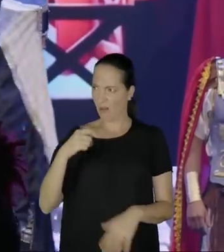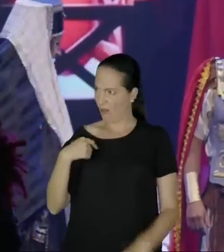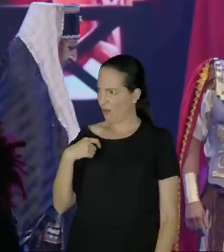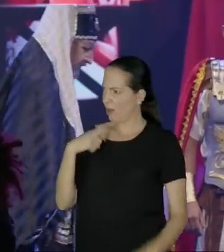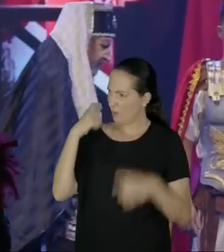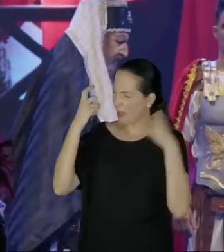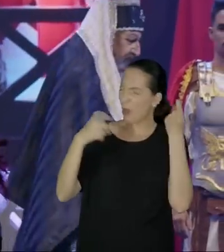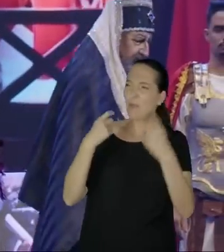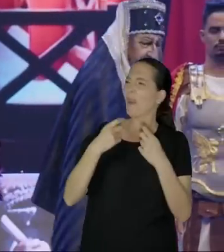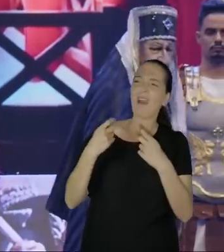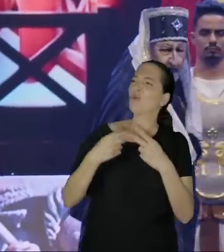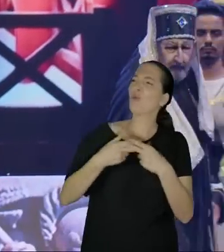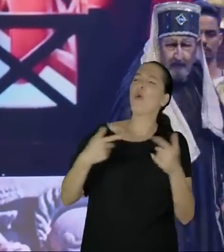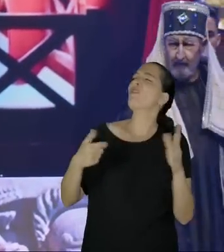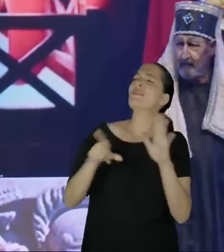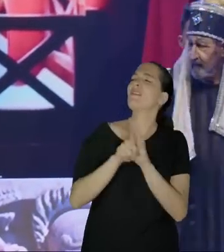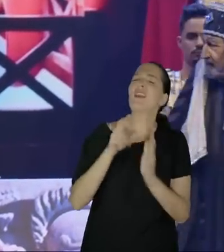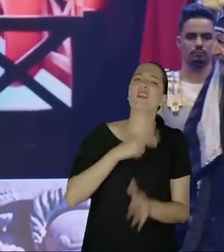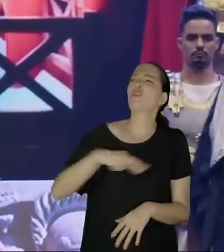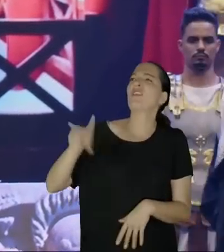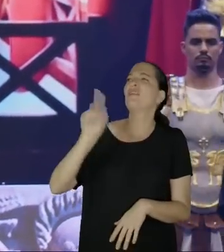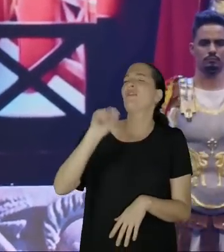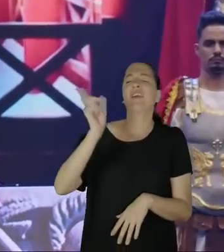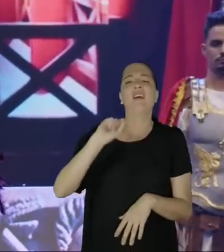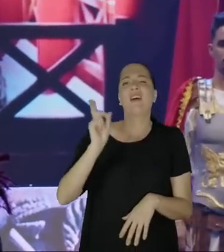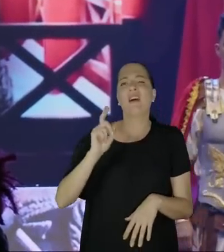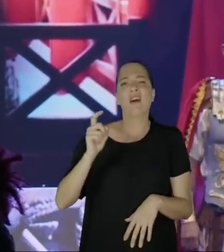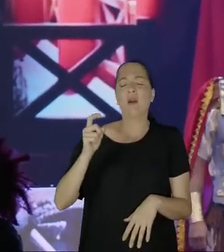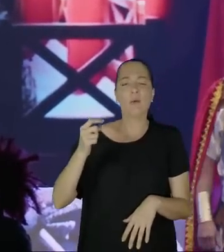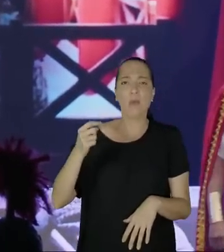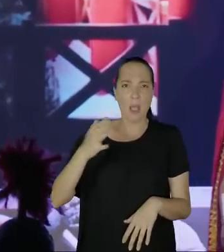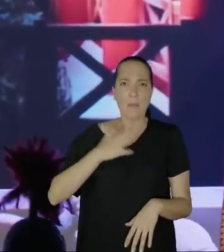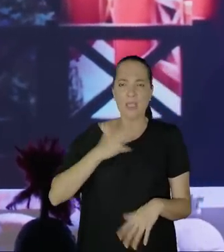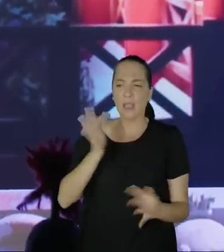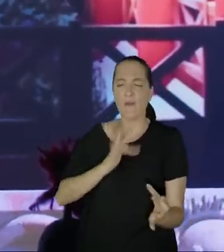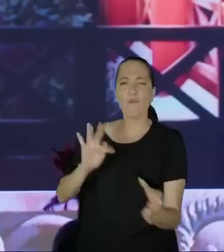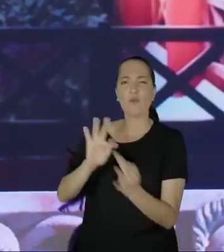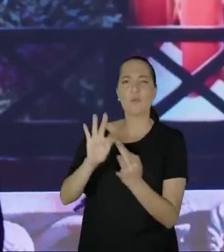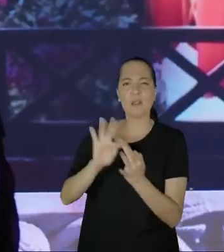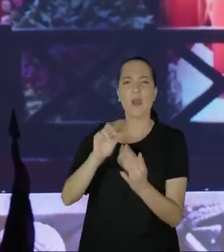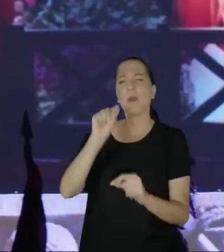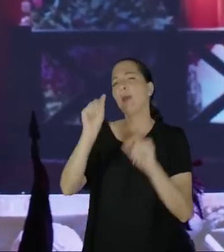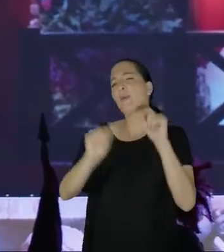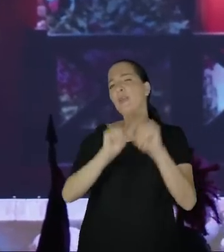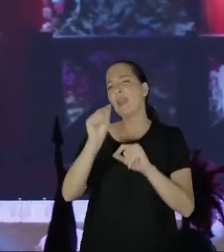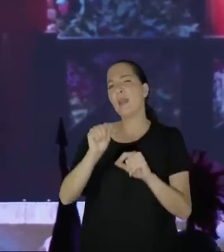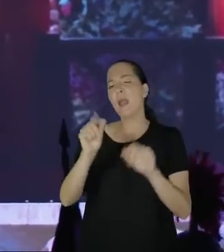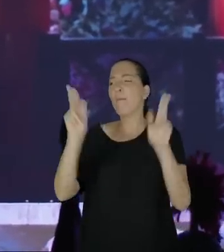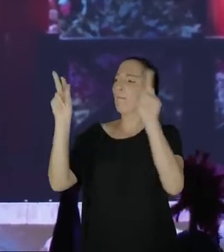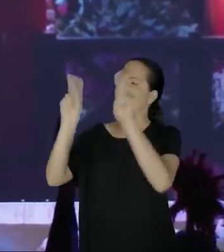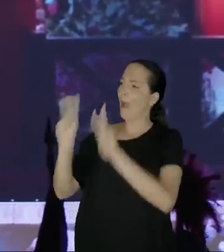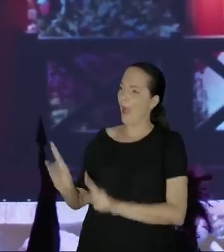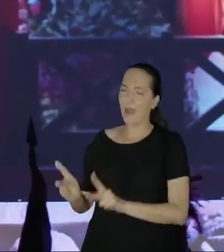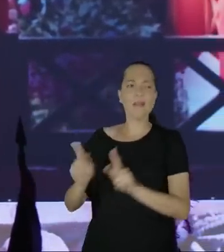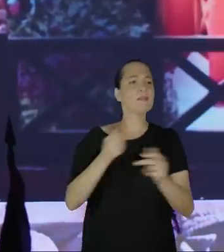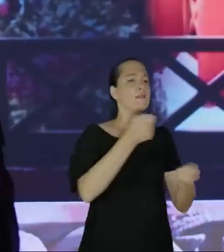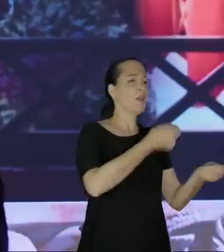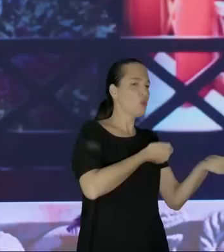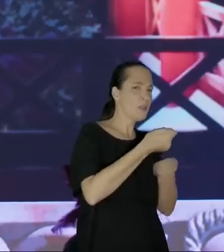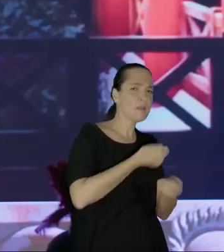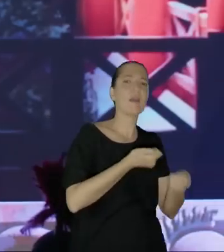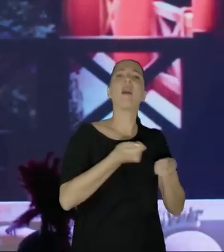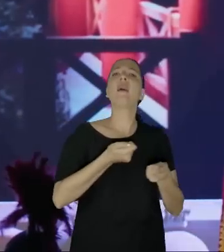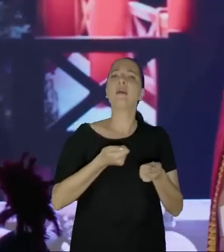preocupado com pessoas que não cumprem as leis religiosas. Minha função como governador é manter a paz e administrar a